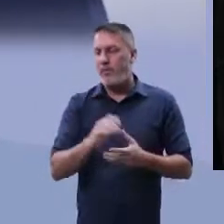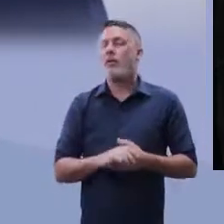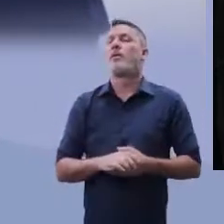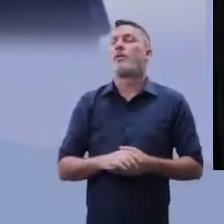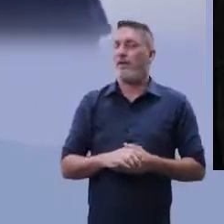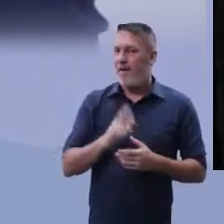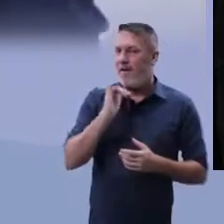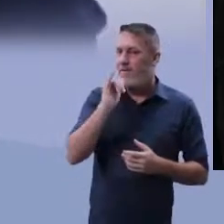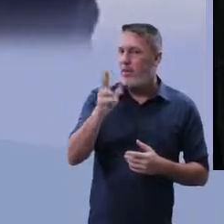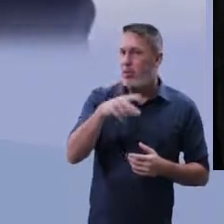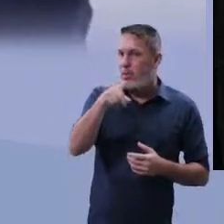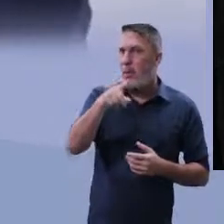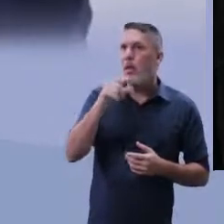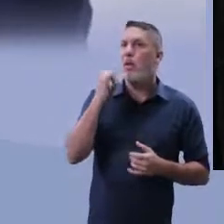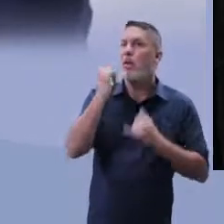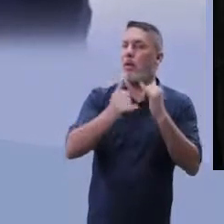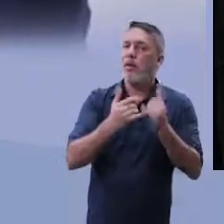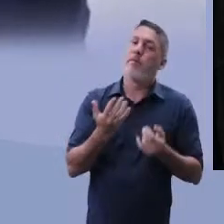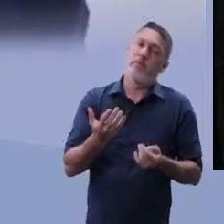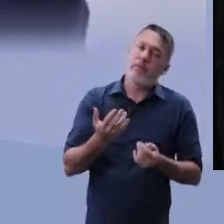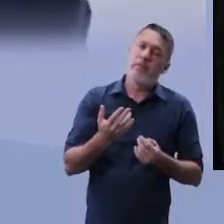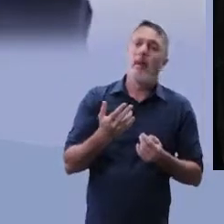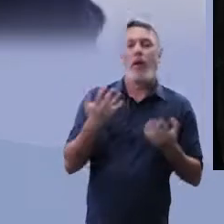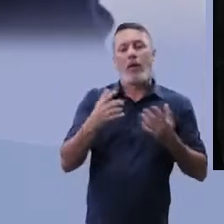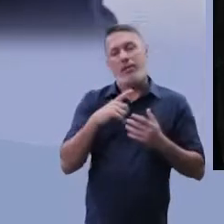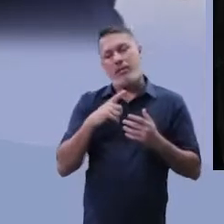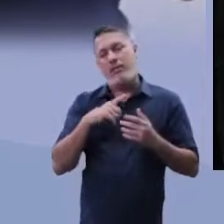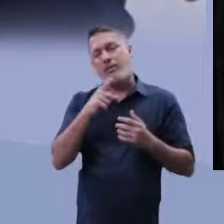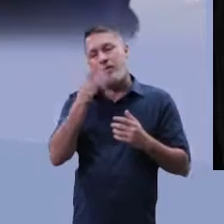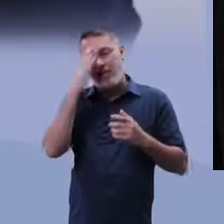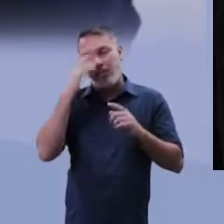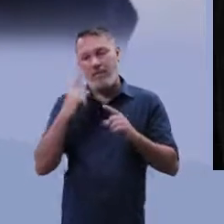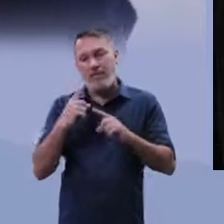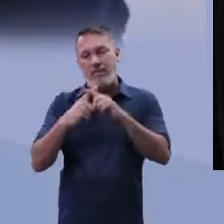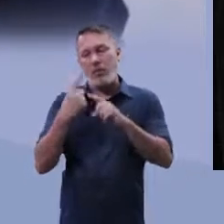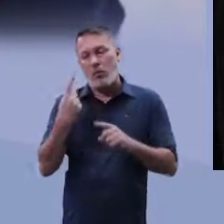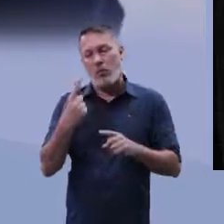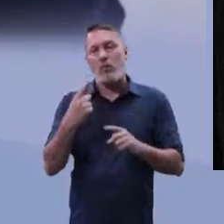visão, meu hacker? Ninguém nunca tinha falado isso para você? Por isso, quando